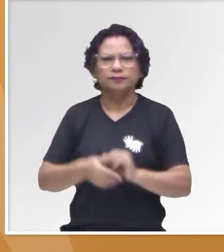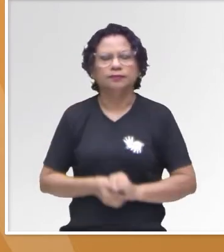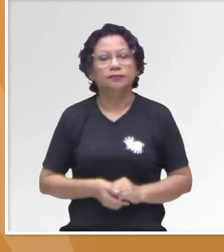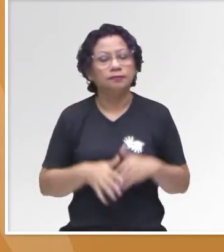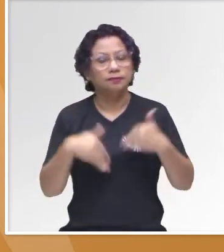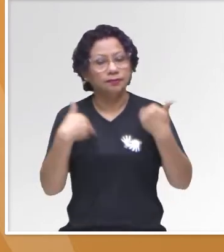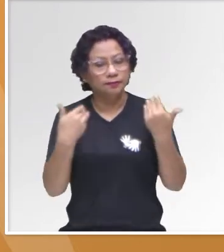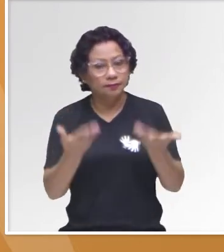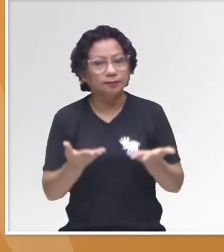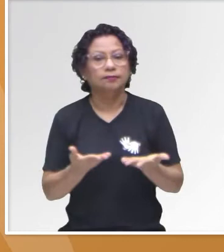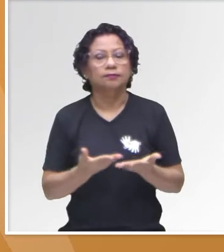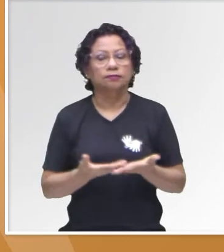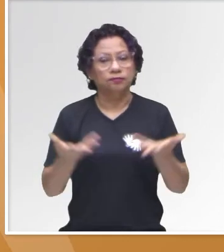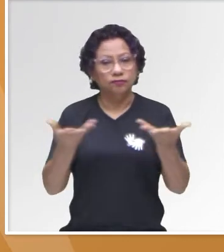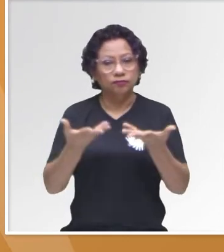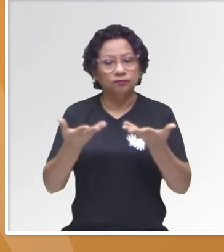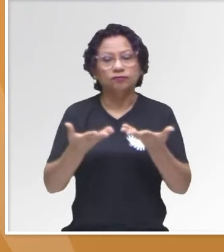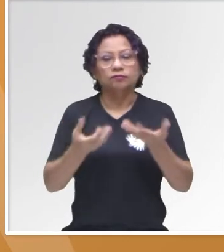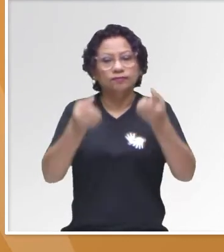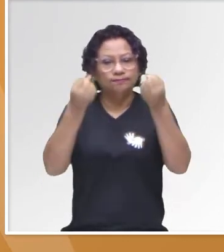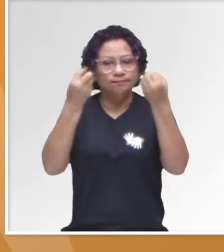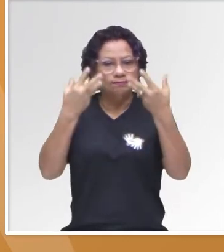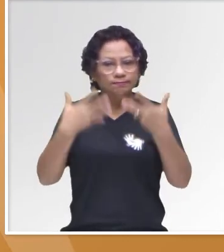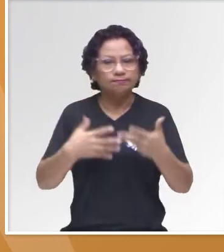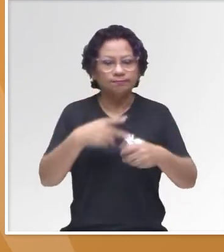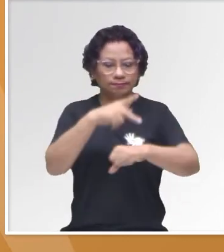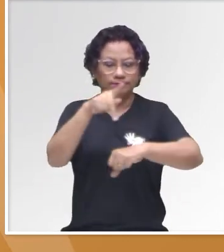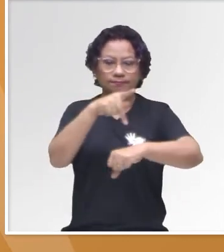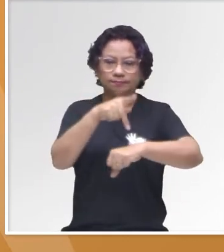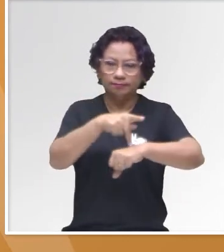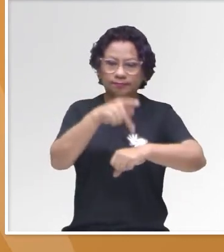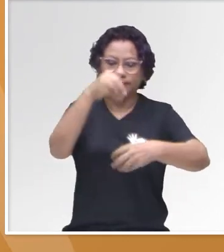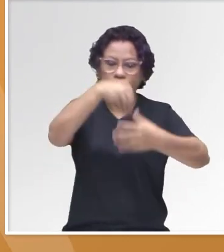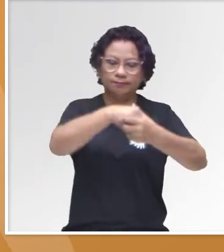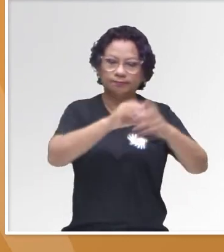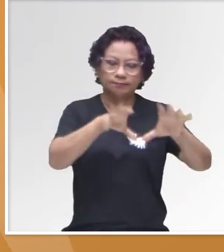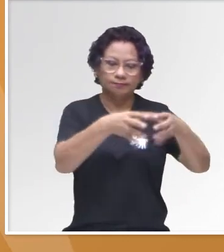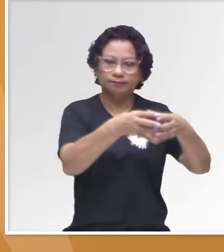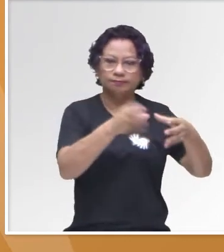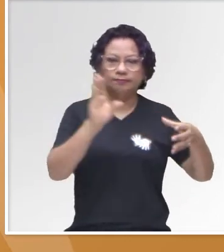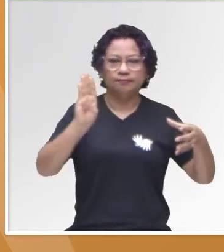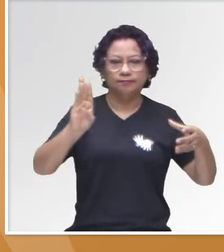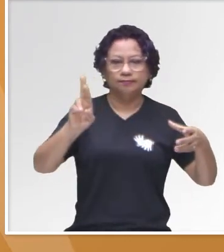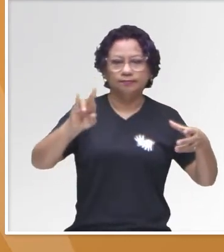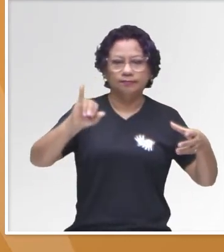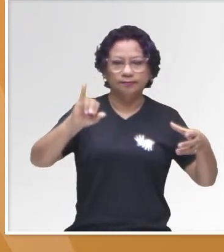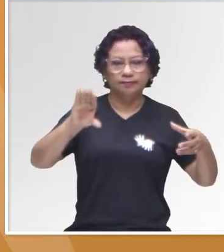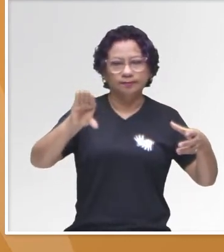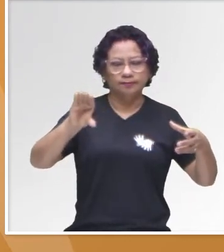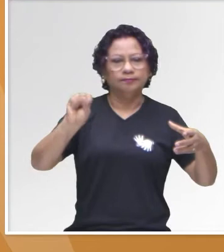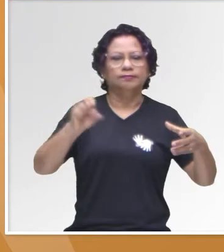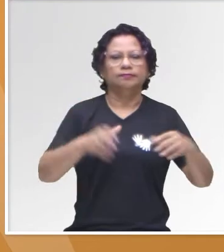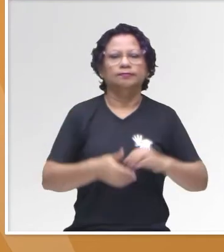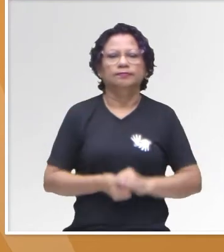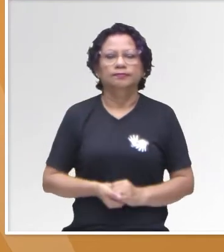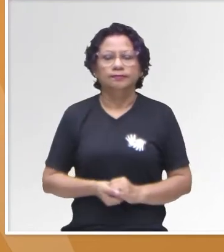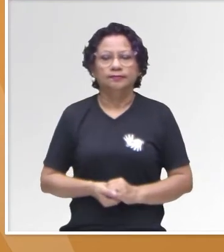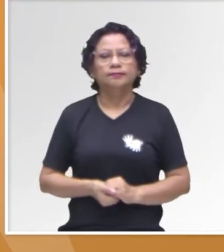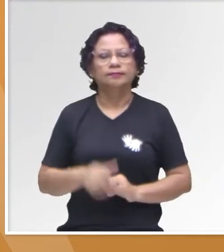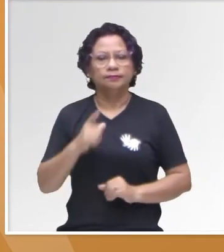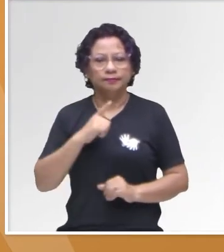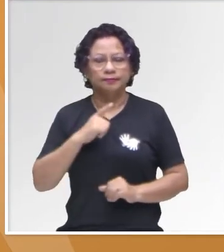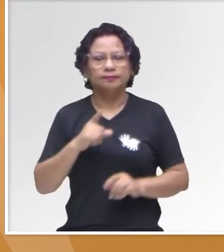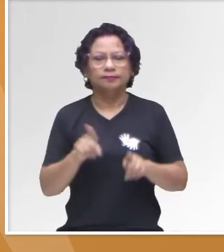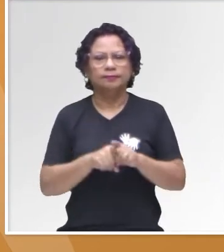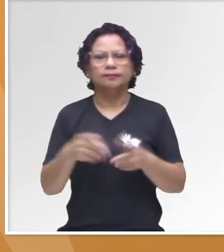vamos falar sobre esses países, né, que representam cada uma dessas letras aqui nessas siglas. E a gente tem aí um